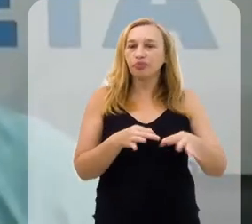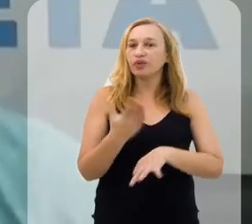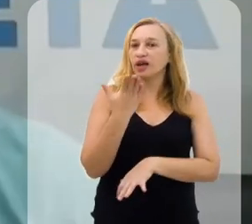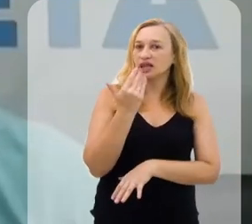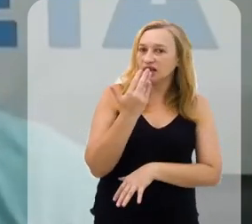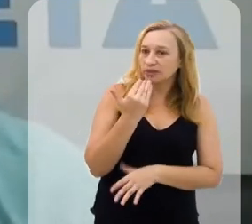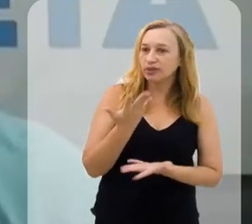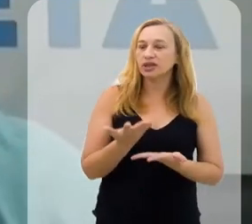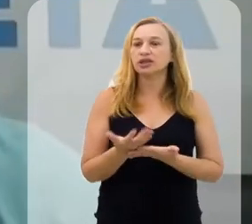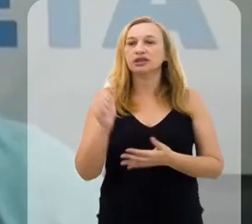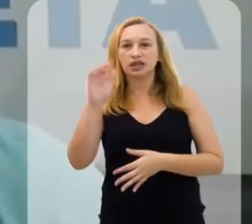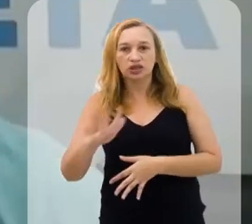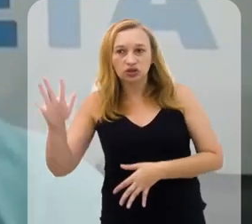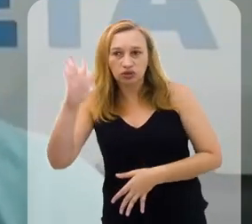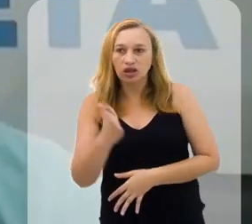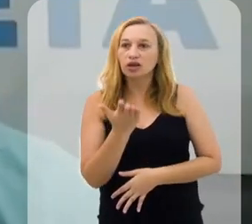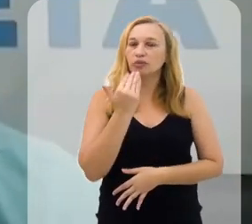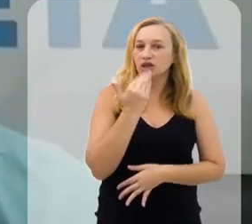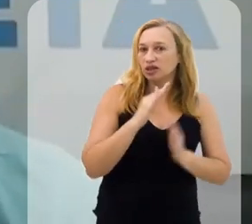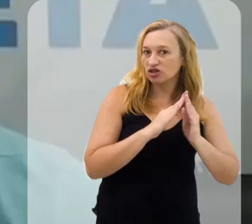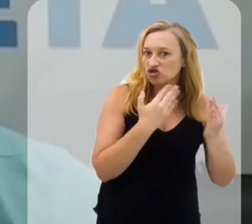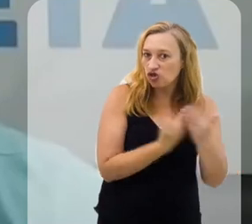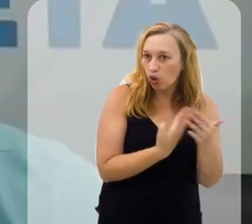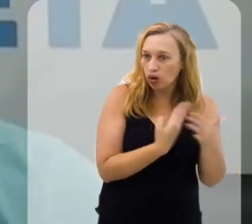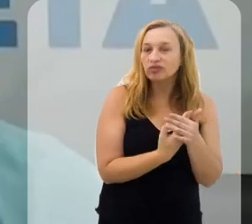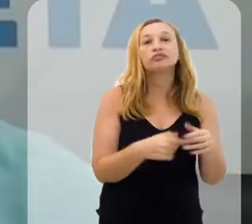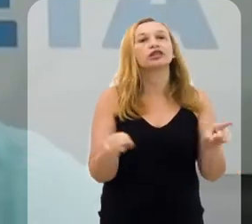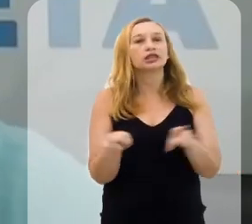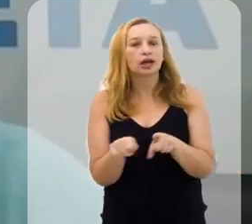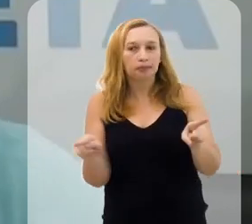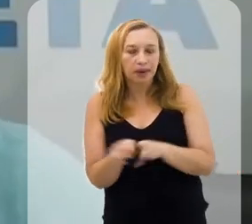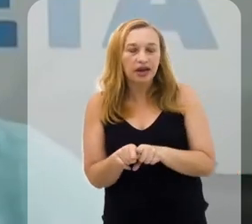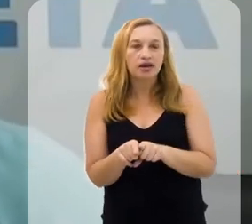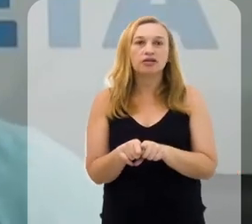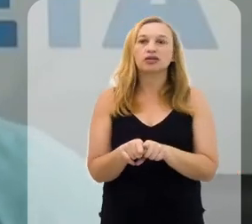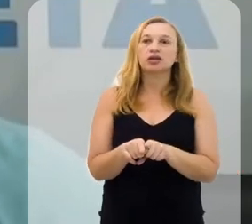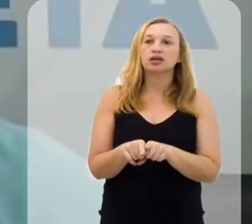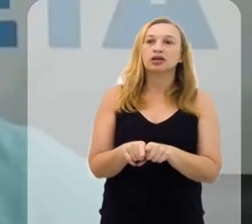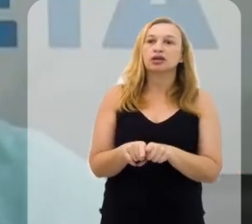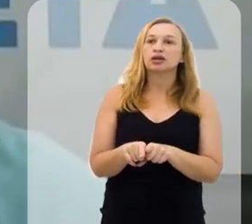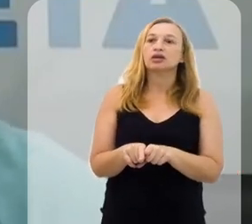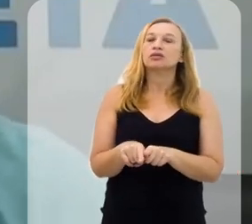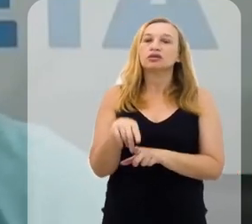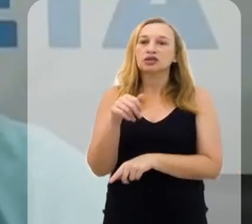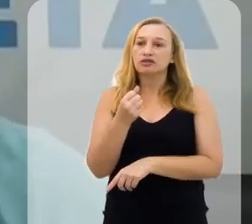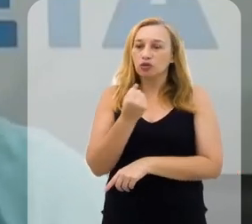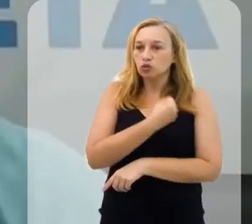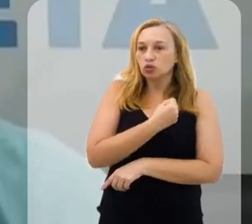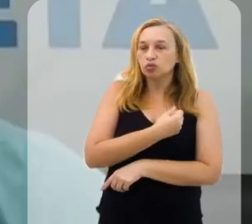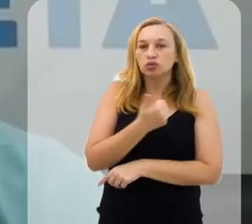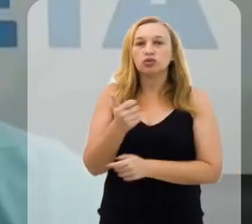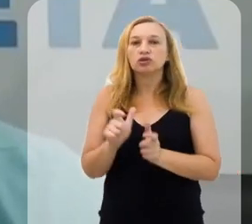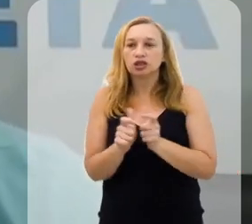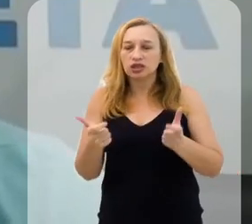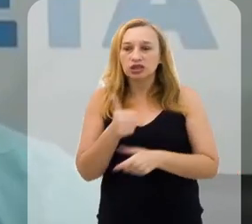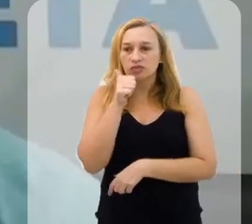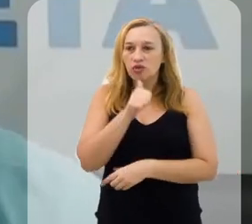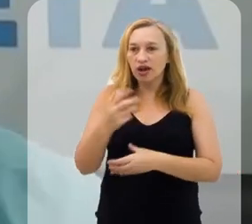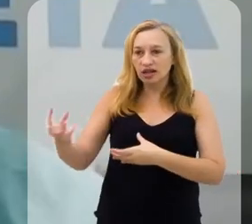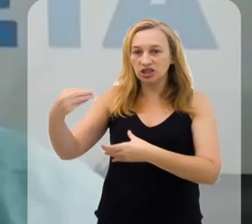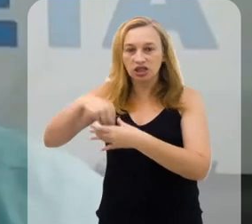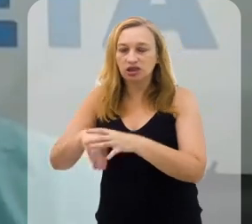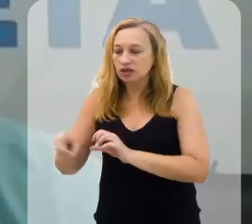O Programa de Aquisição de Alimentos, o Programa Nacional da Alimentação Escolar, também você tem que ter um mínimo de mulheres